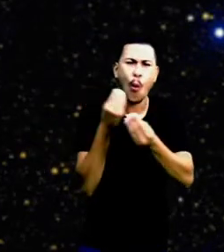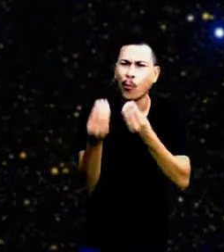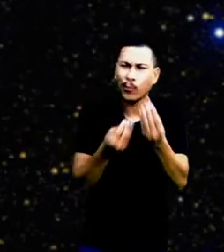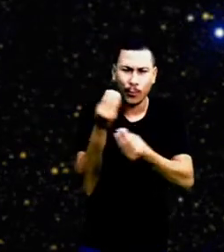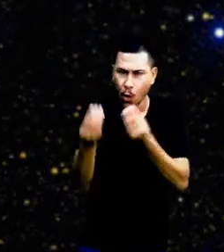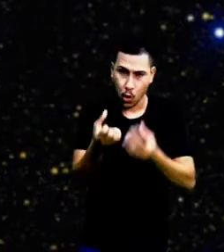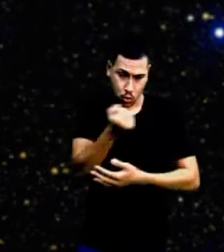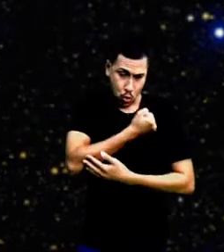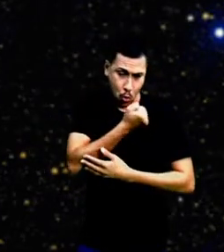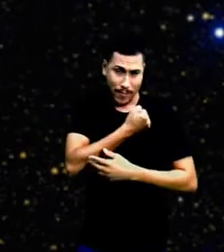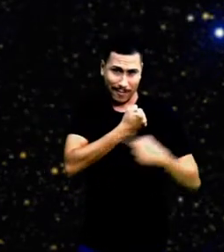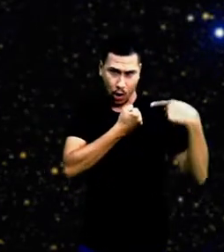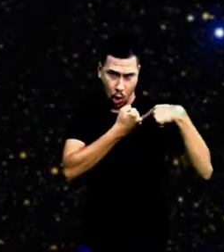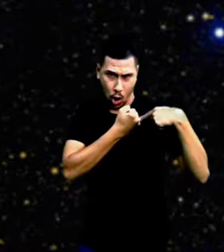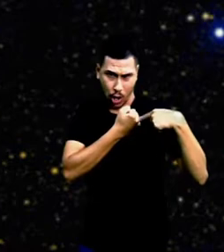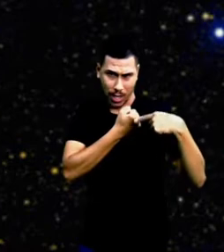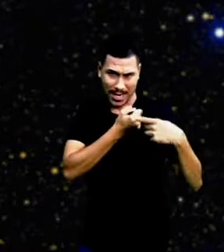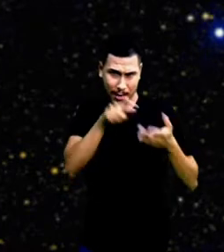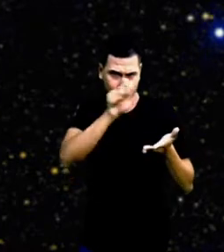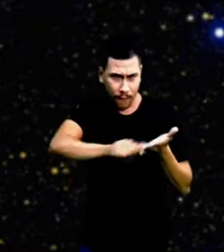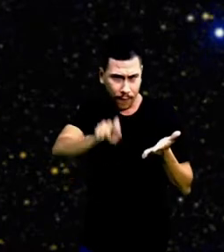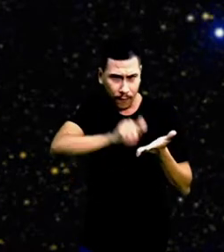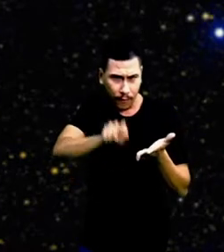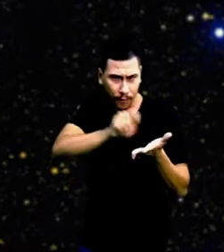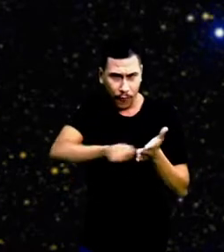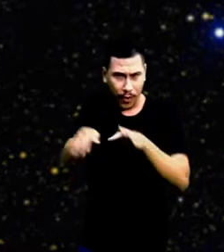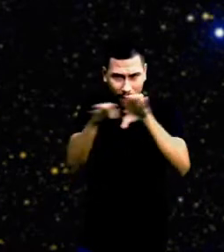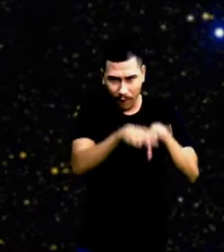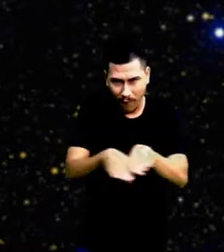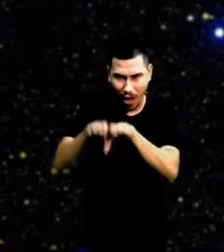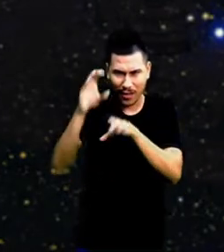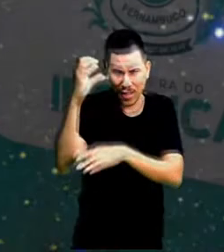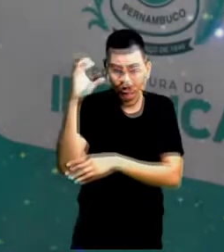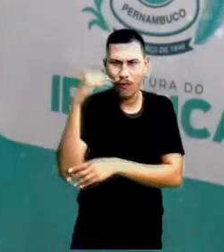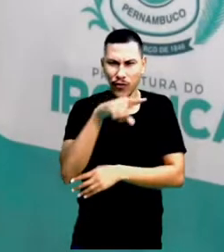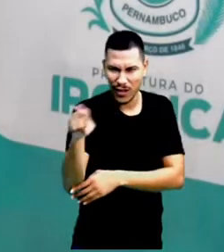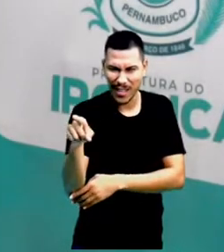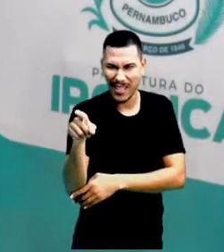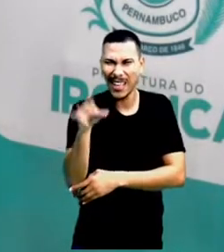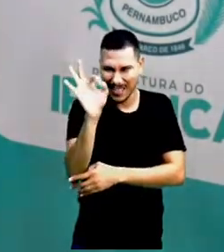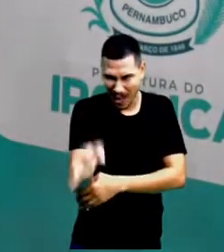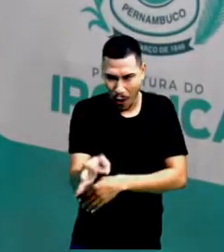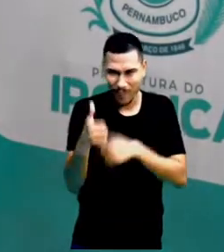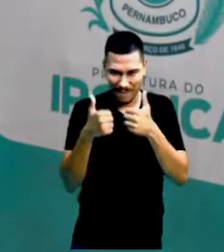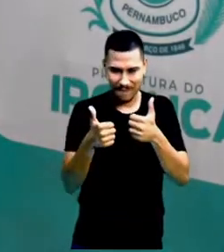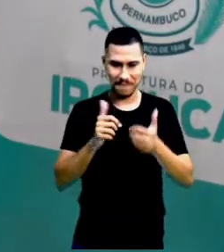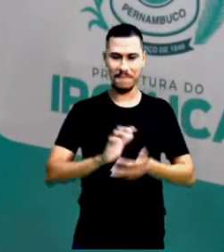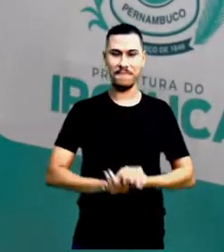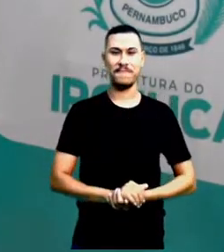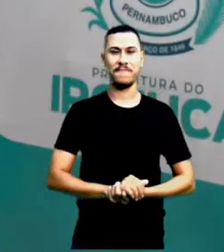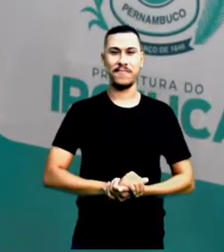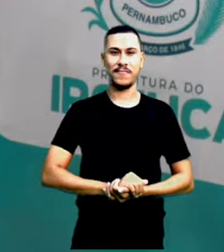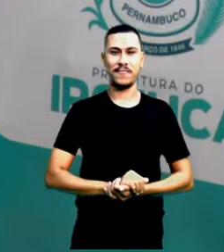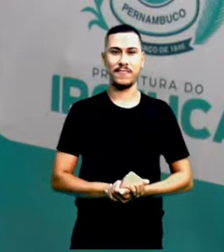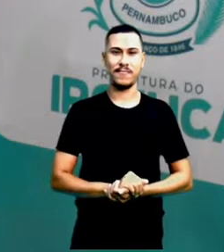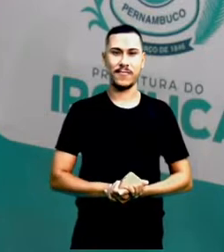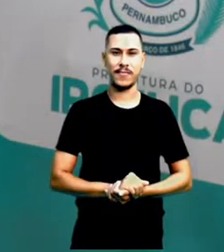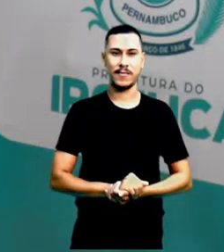este número em notação científica? Será que você acertou? Vamos lá.